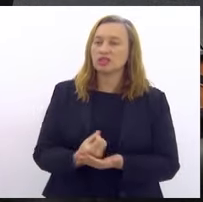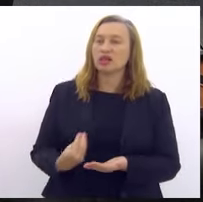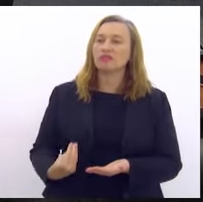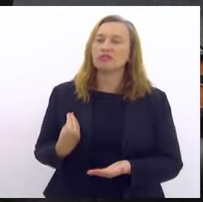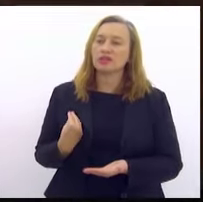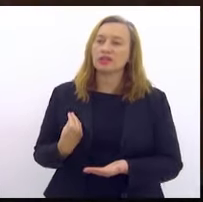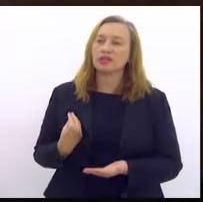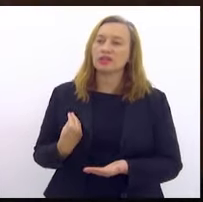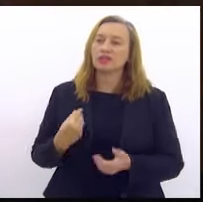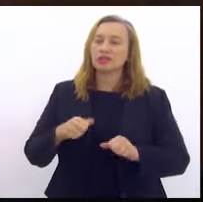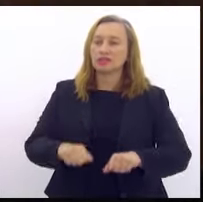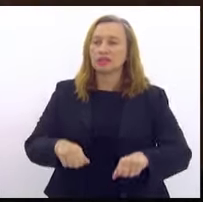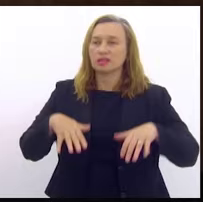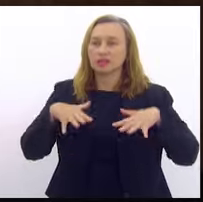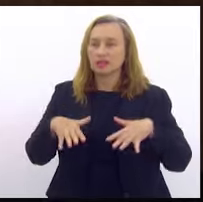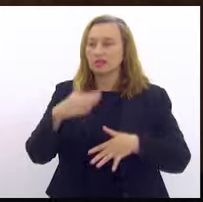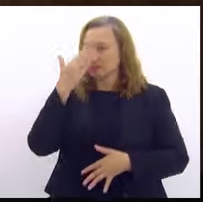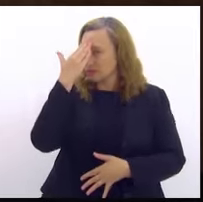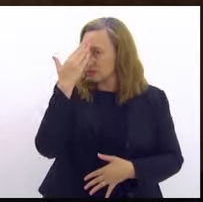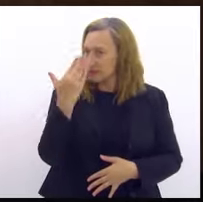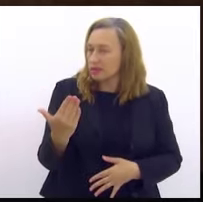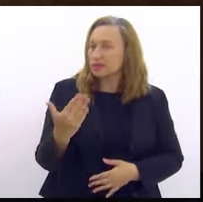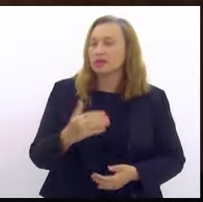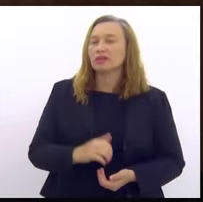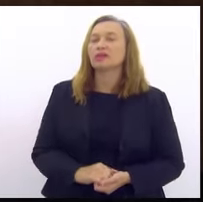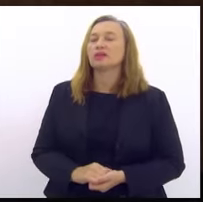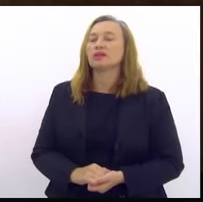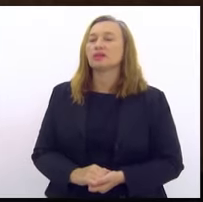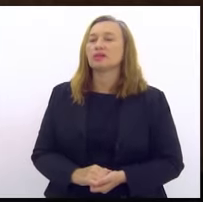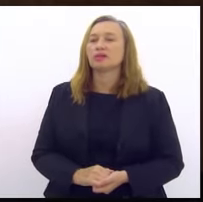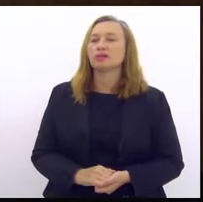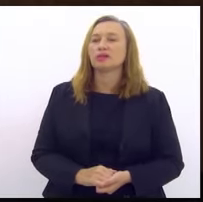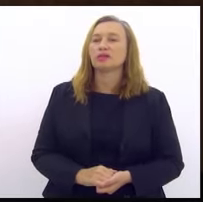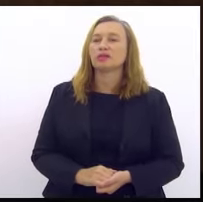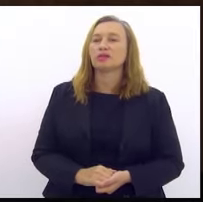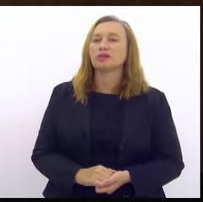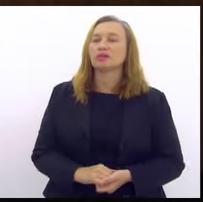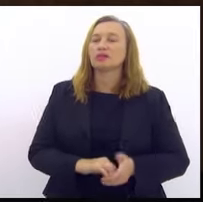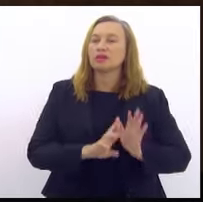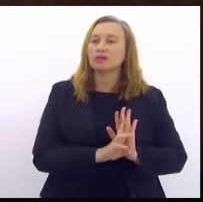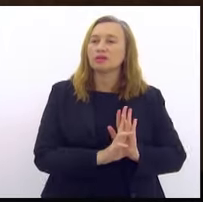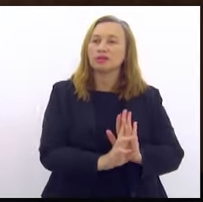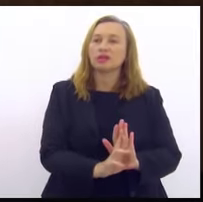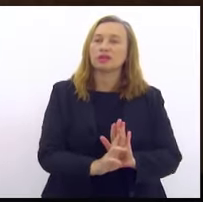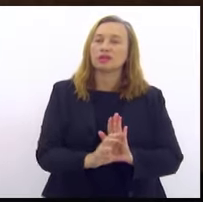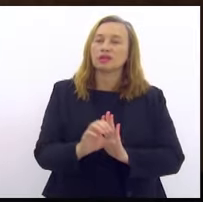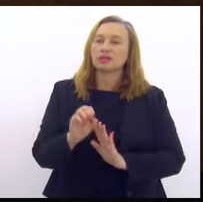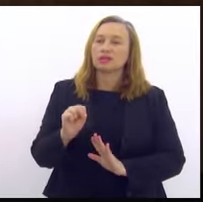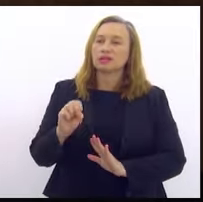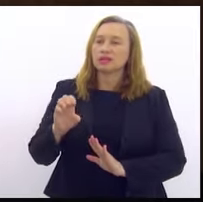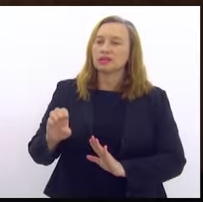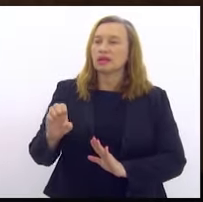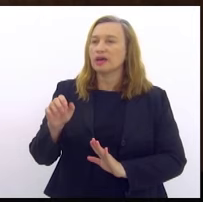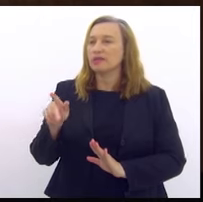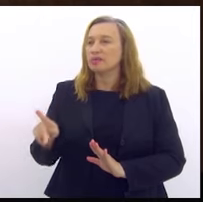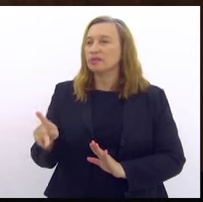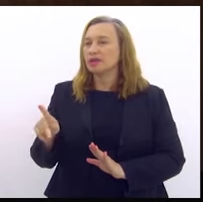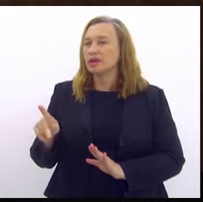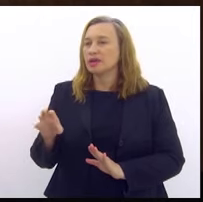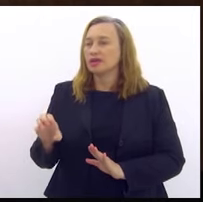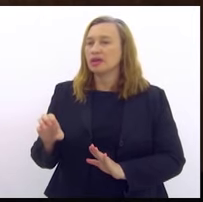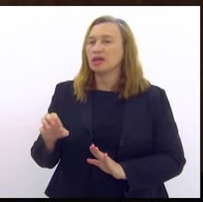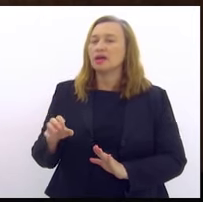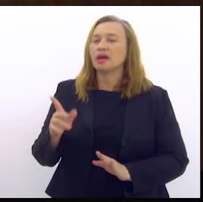nesse plenário e o agradecimento do pessoal representando o CEP, a professora